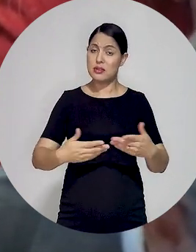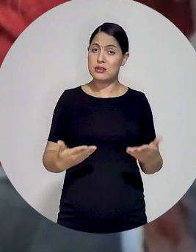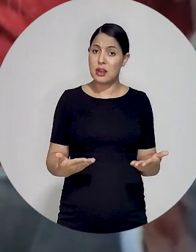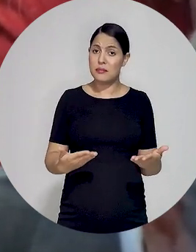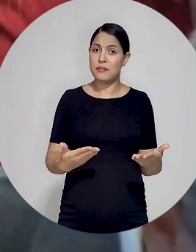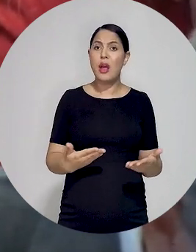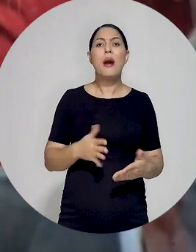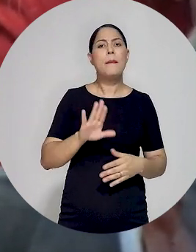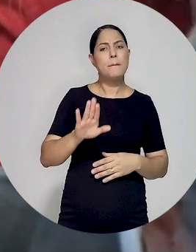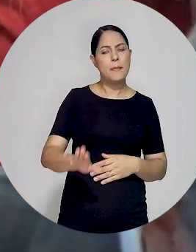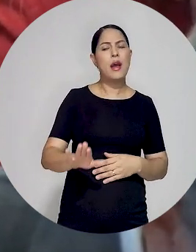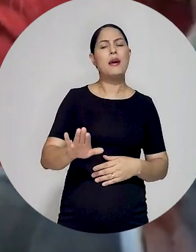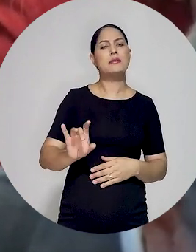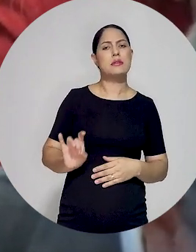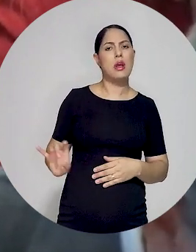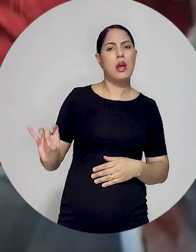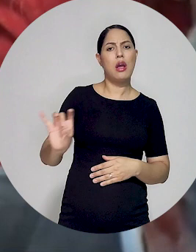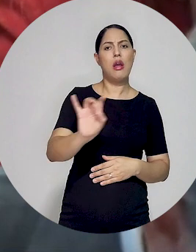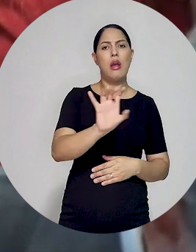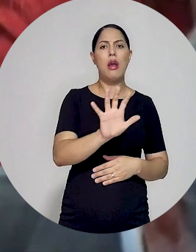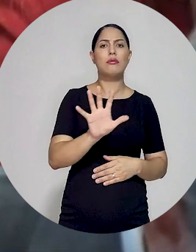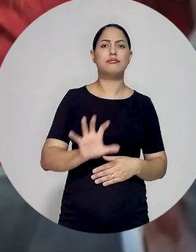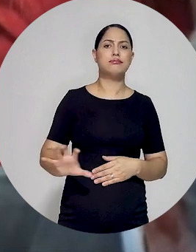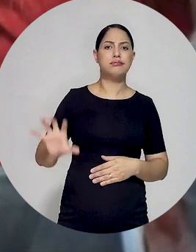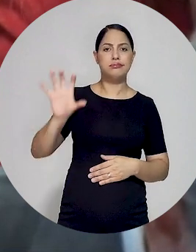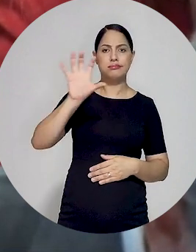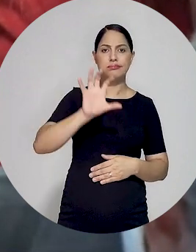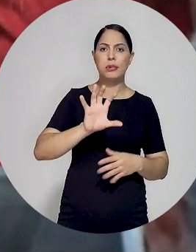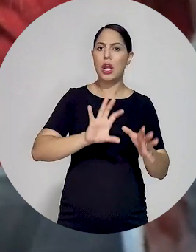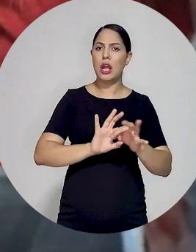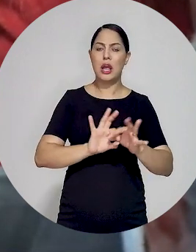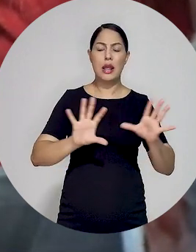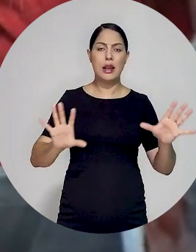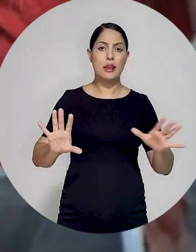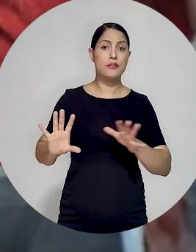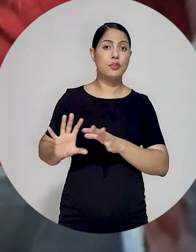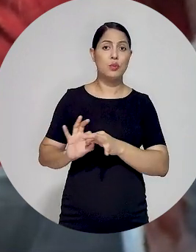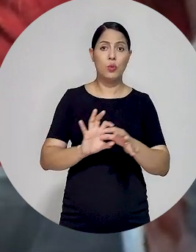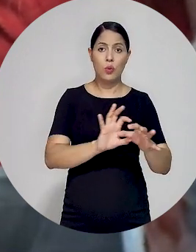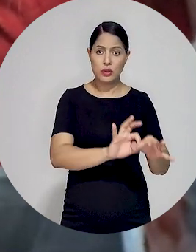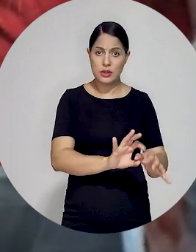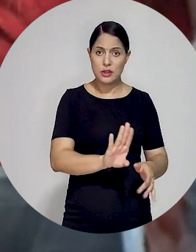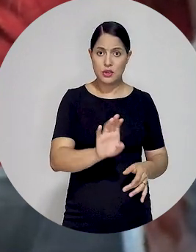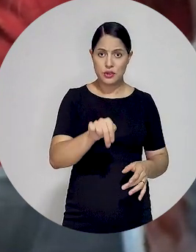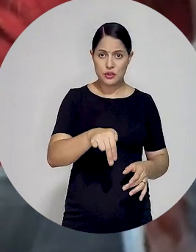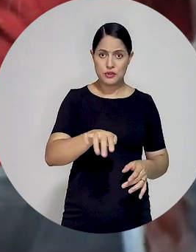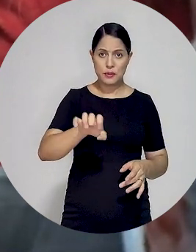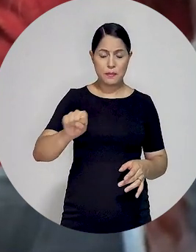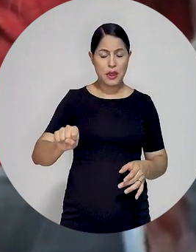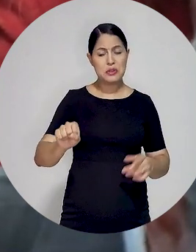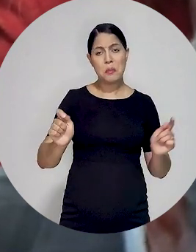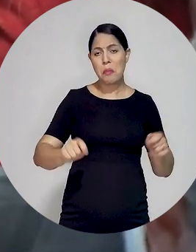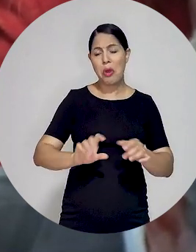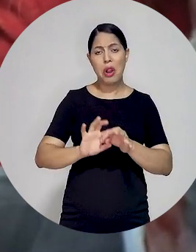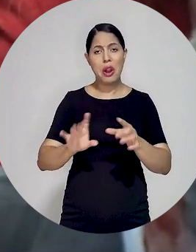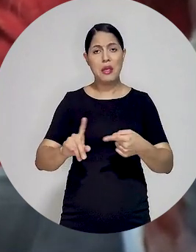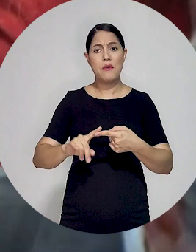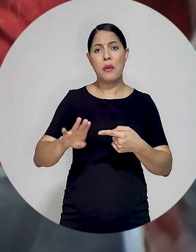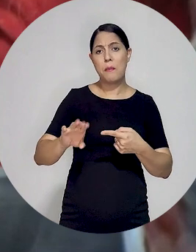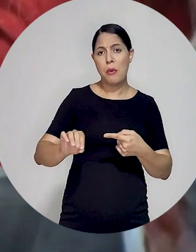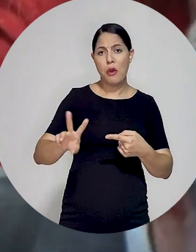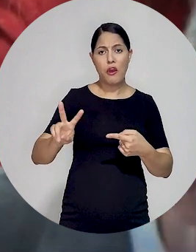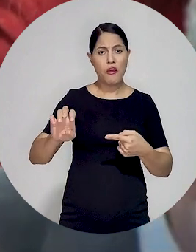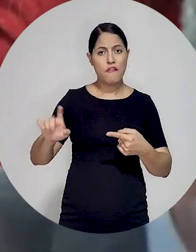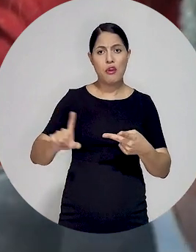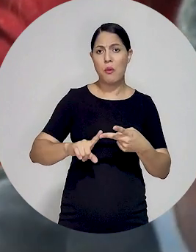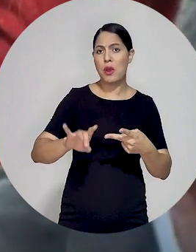são constitucionalmente competentes para legislarem no caso específico da alienação de bens, móveis ou imóveis, integrantes